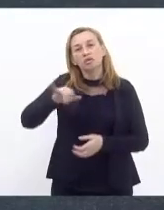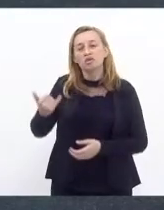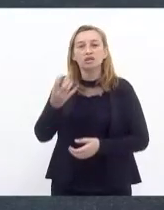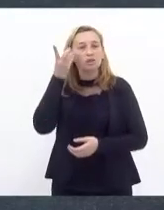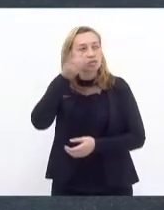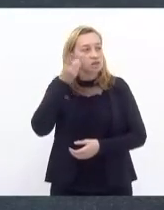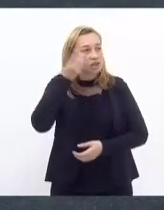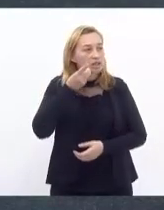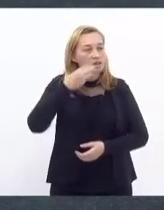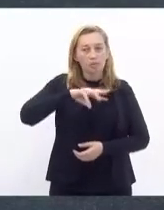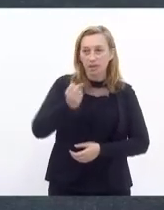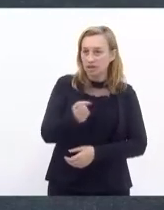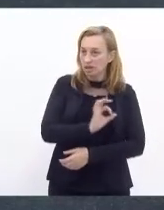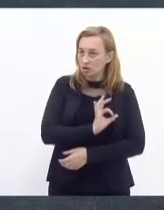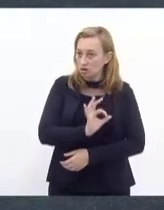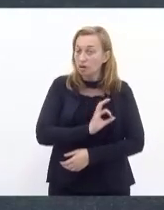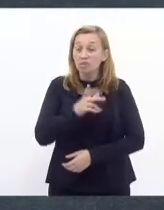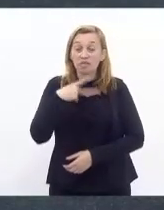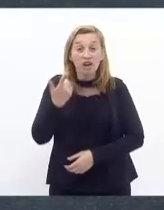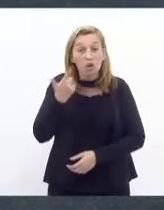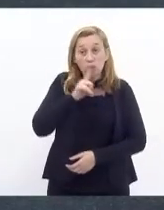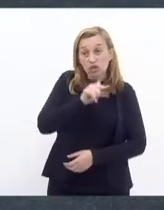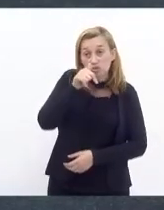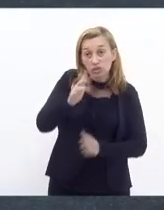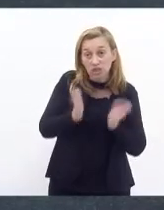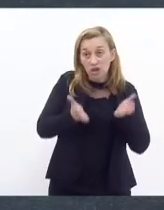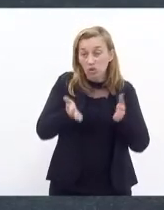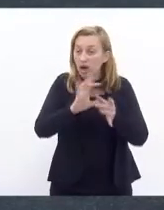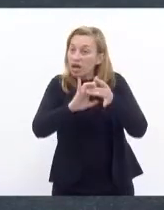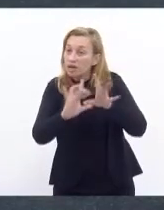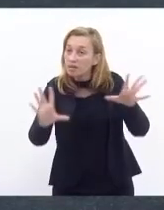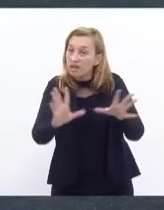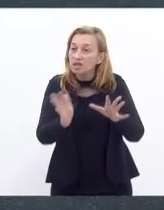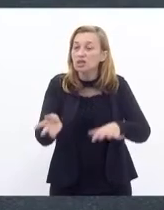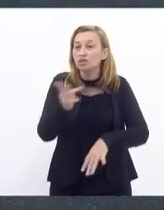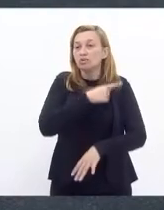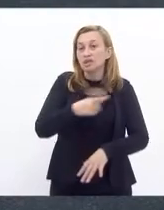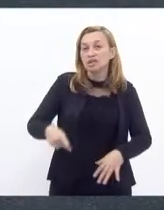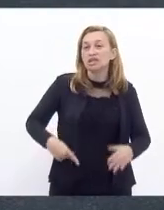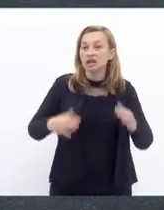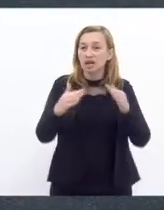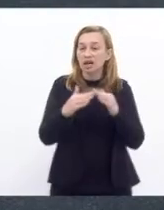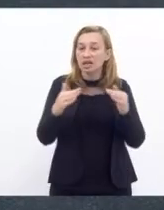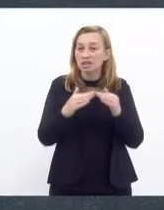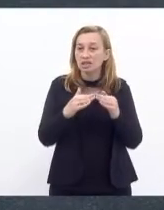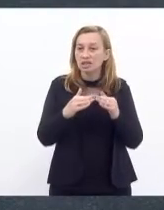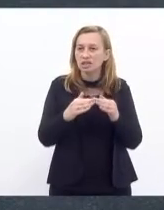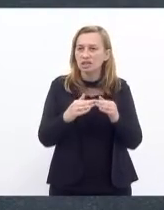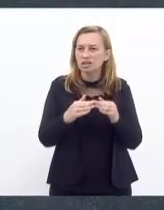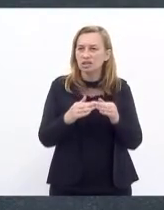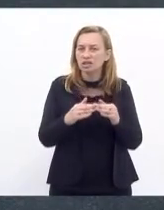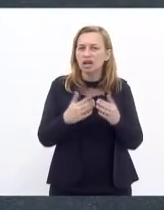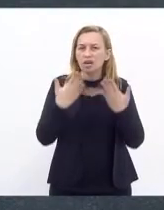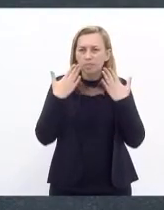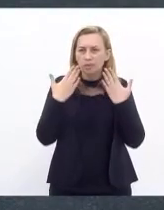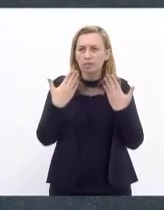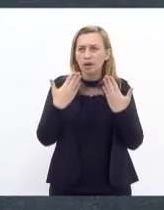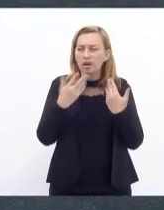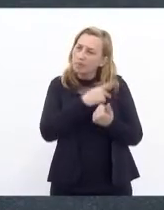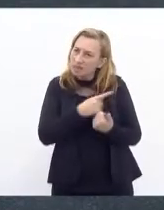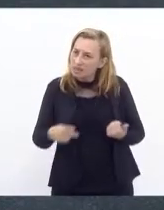Marta Rocha, para dizer que nós conseguimos agora a liberação do presidente da Casa, através da minha presidência